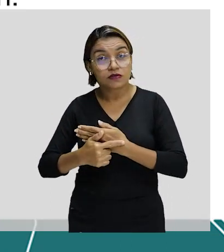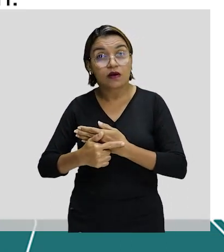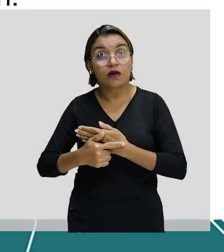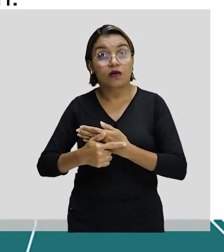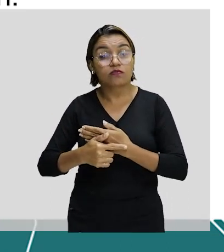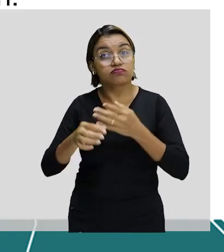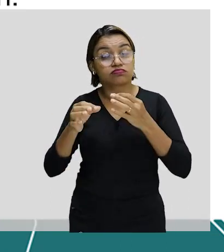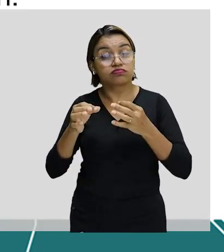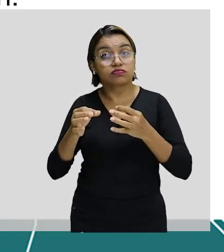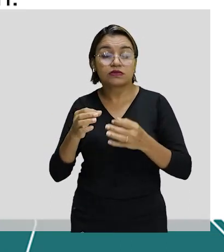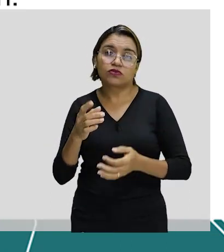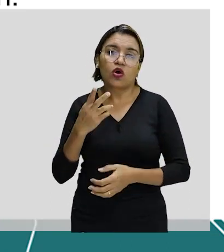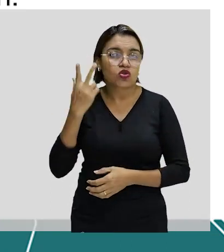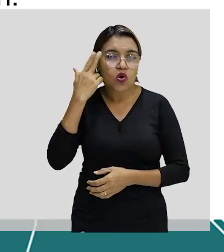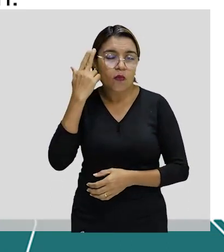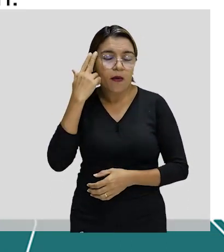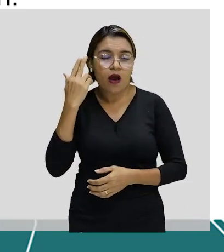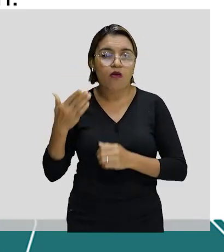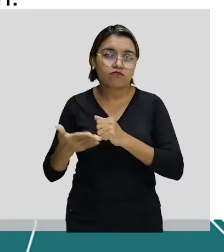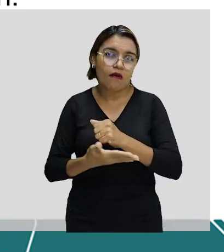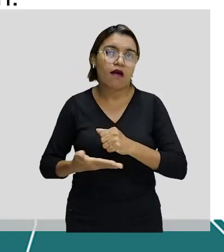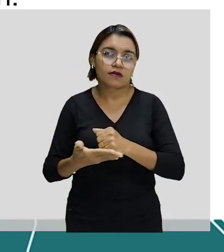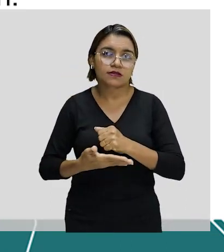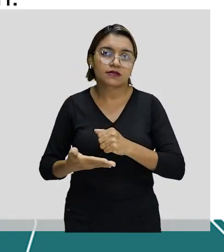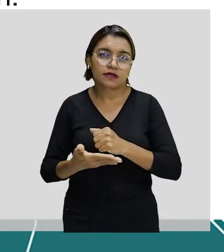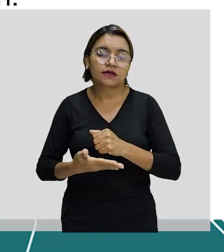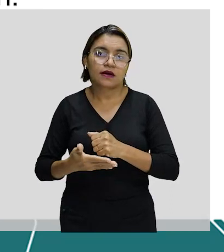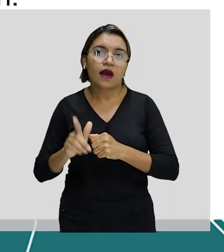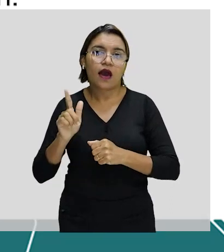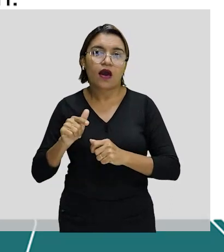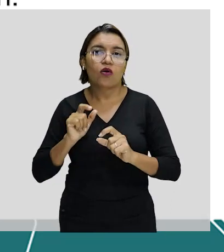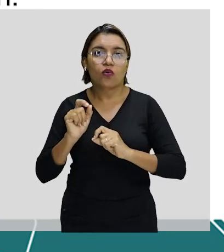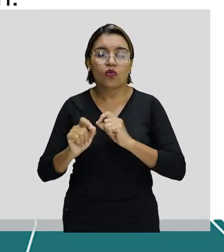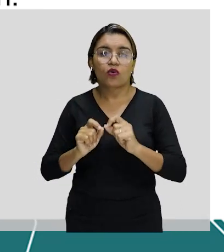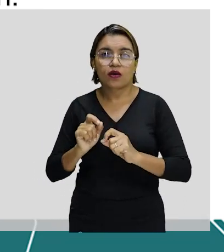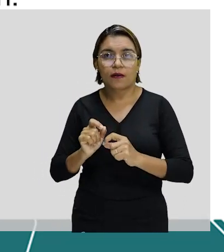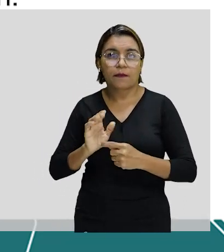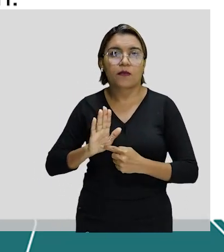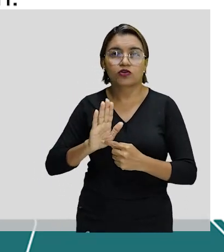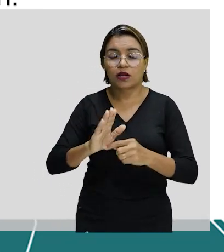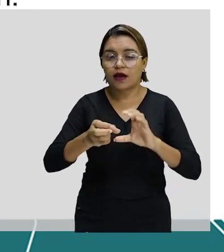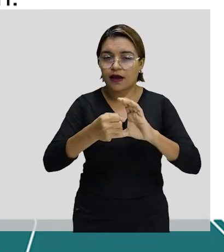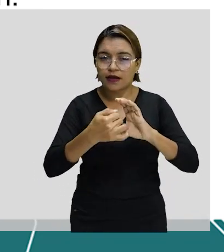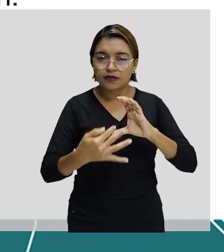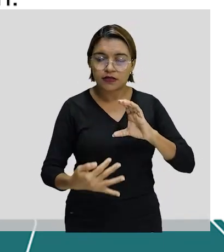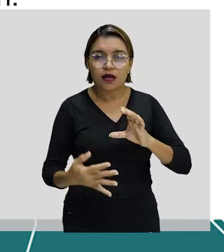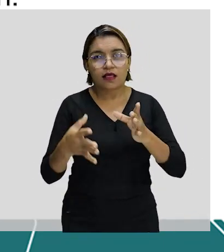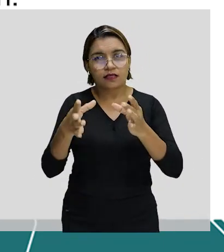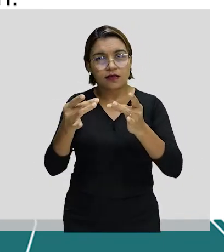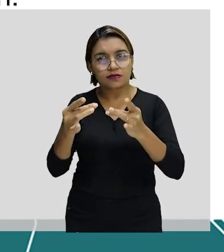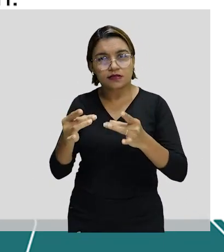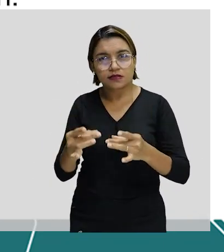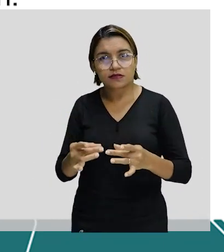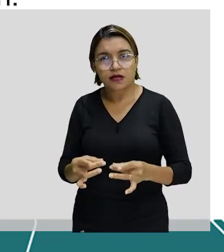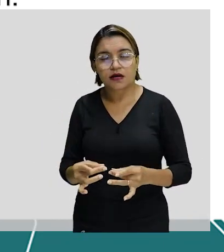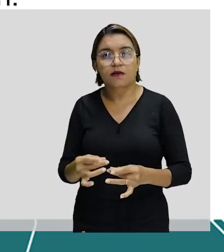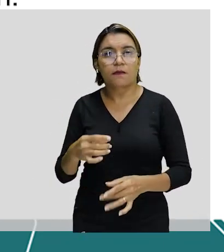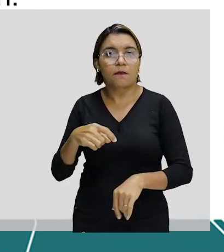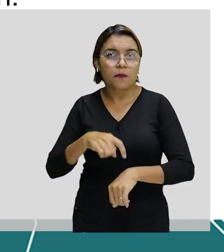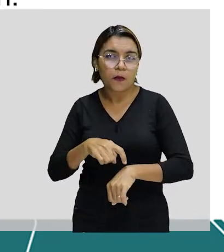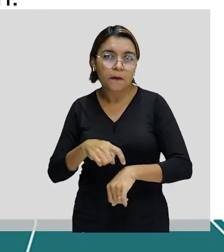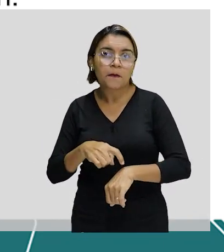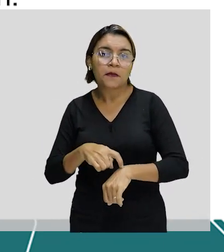função normal, na sua função básica, que é exclusivamente oferecer característica, descrição,